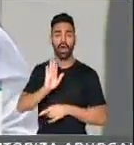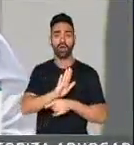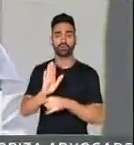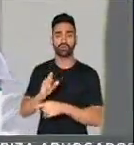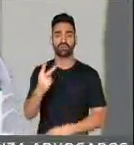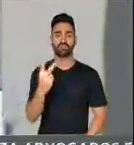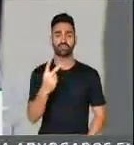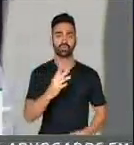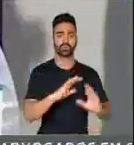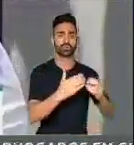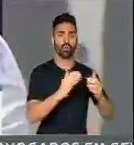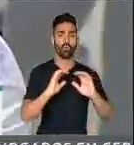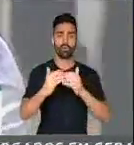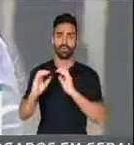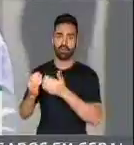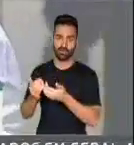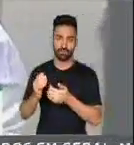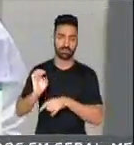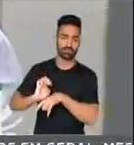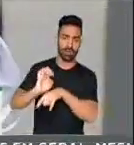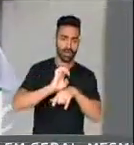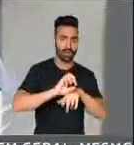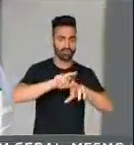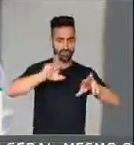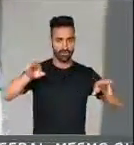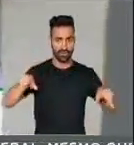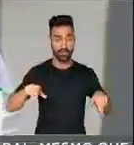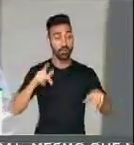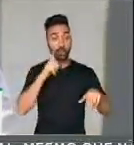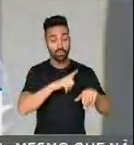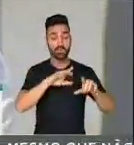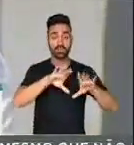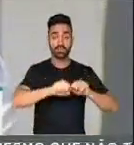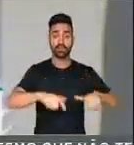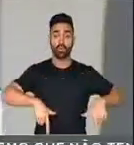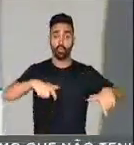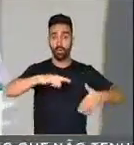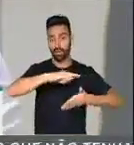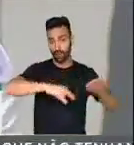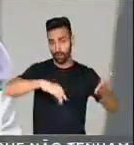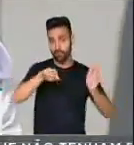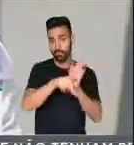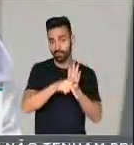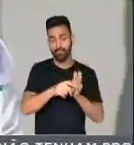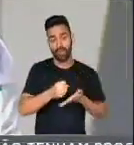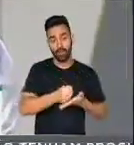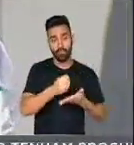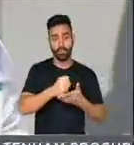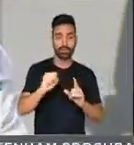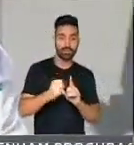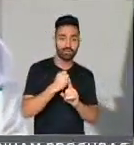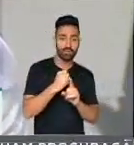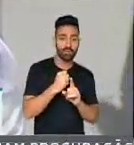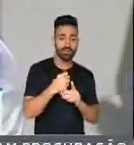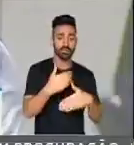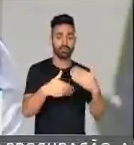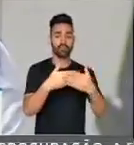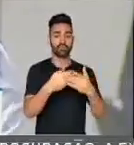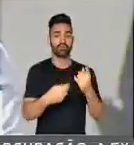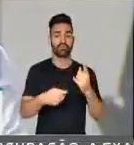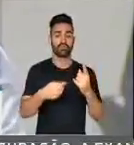comunidades em diferentes estágios da titulação e desenvolvimento socioeconômico.